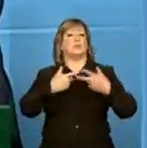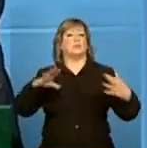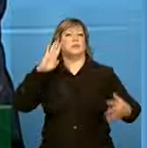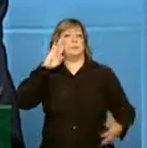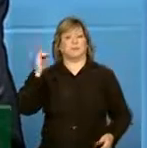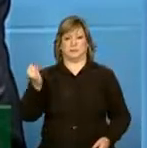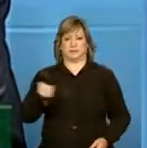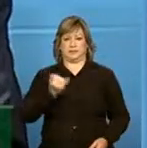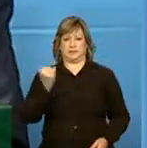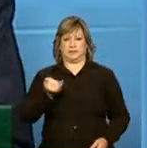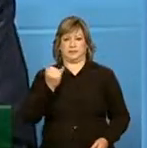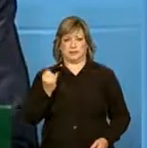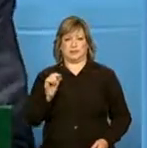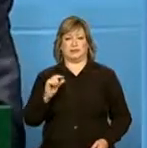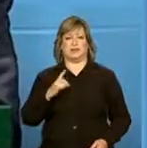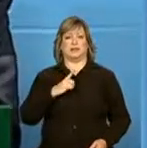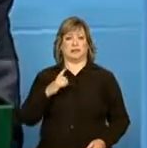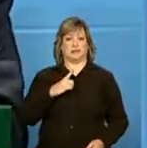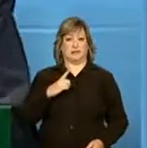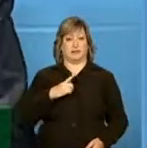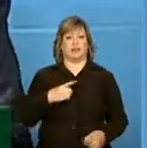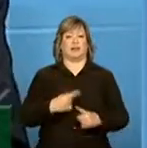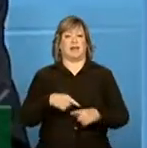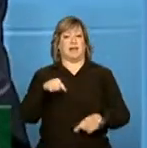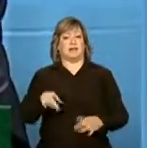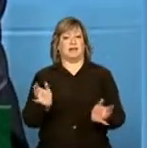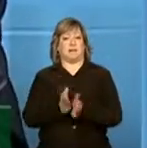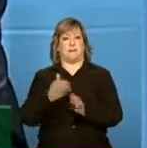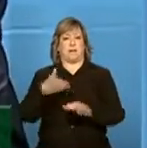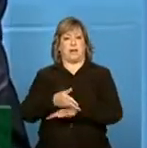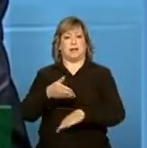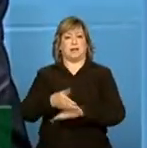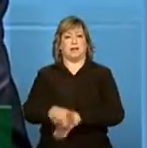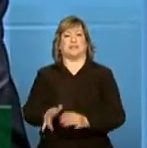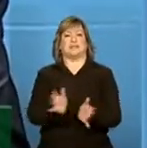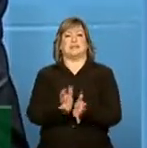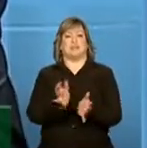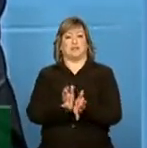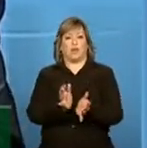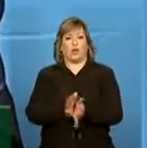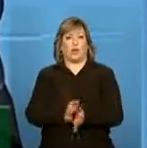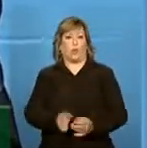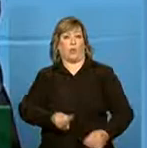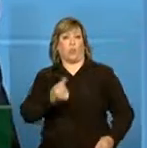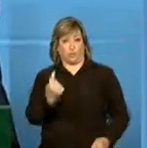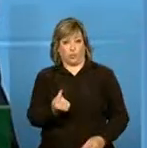elementares que, derivados desta participação dos setores,